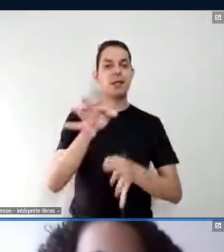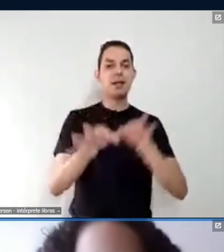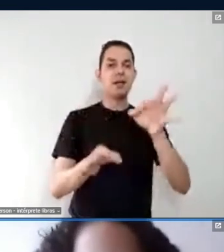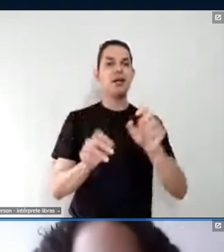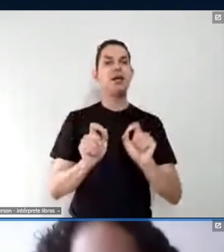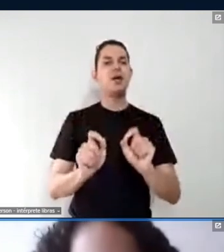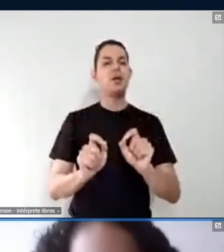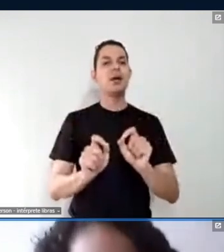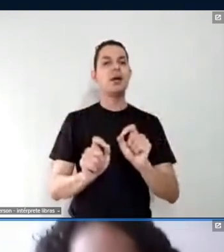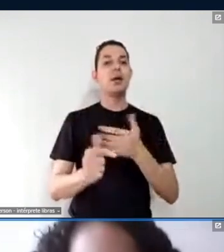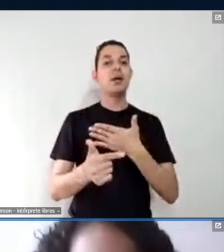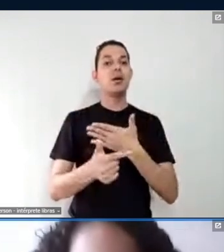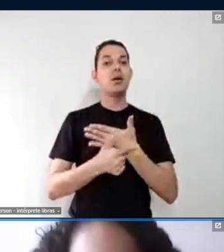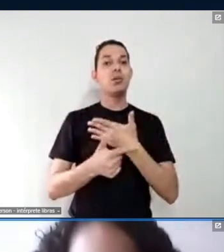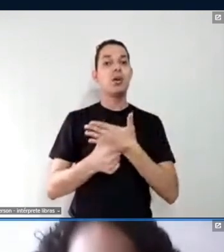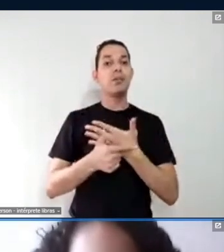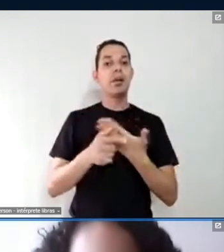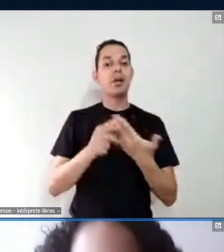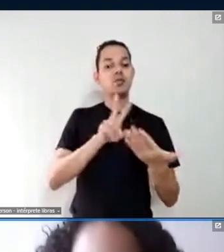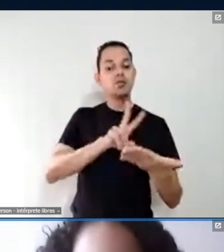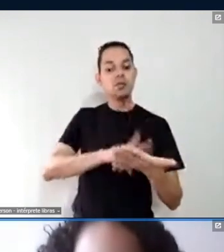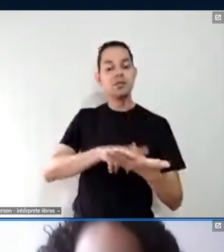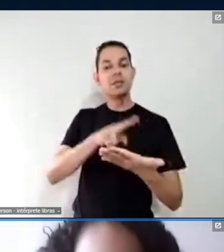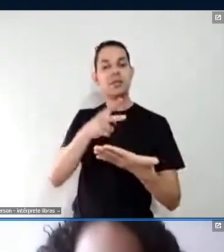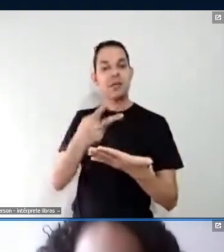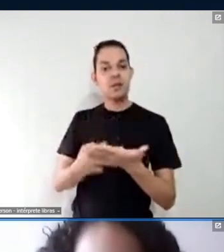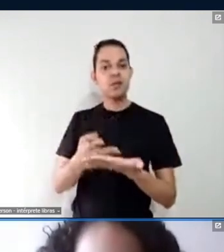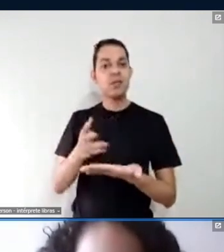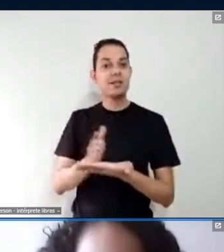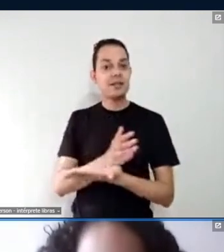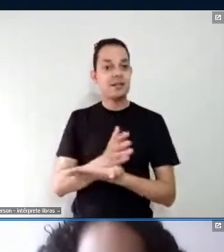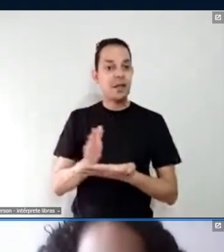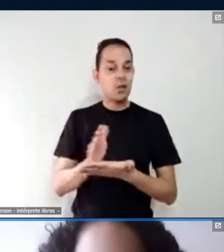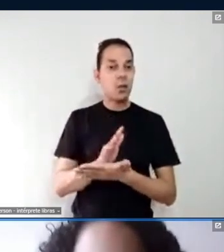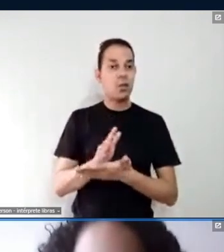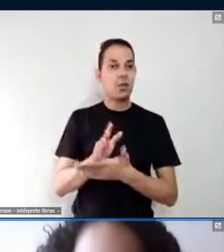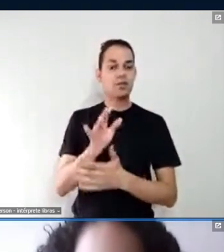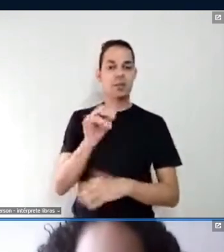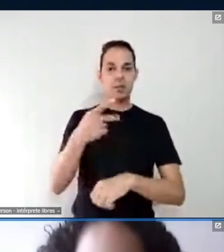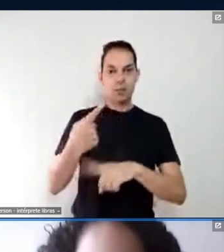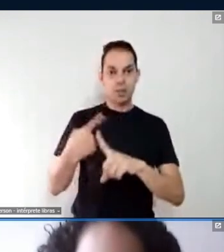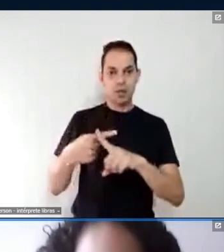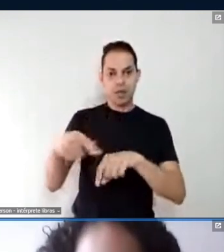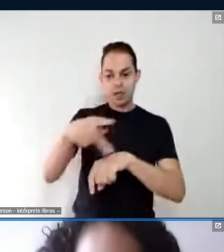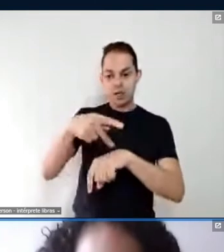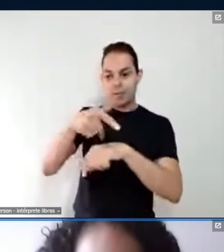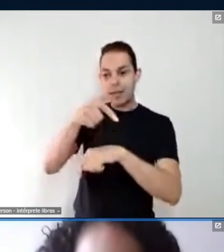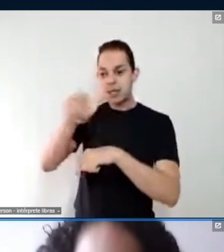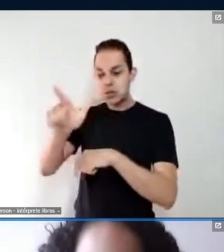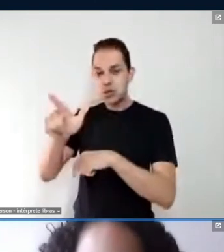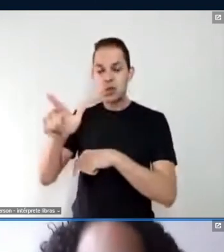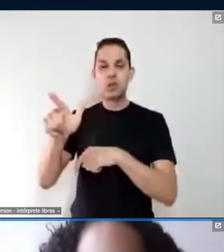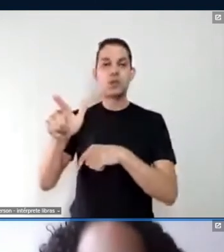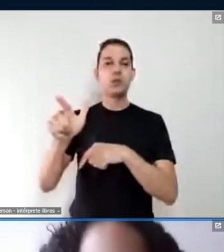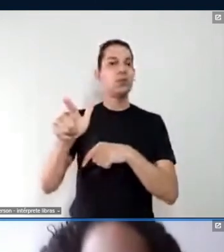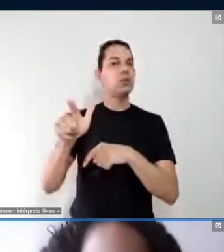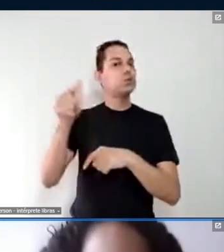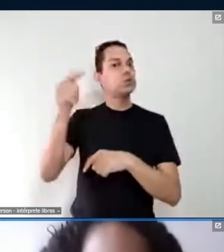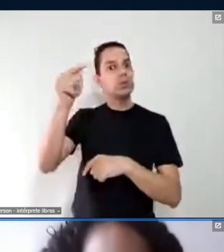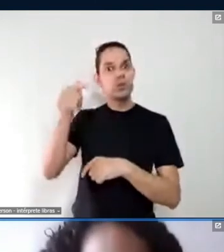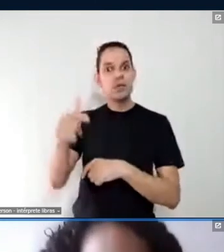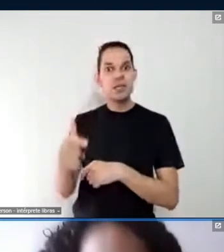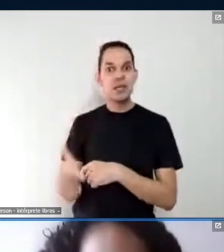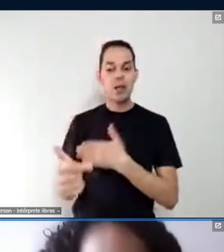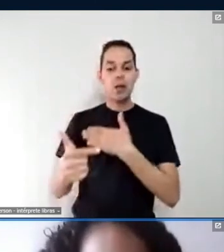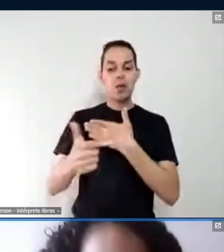de algumas traduções também. No contexto internacional, a gente não tem quase menção sobre o papel